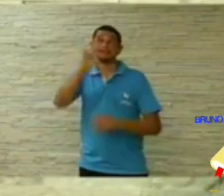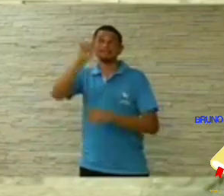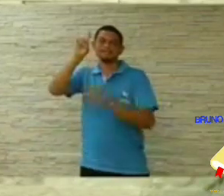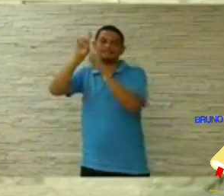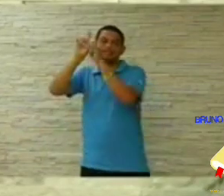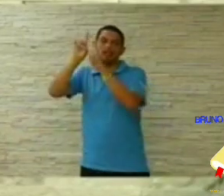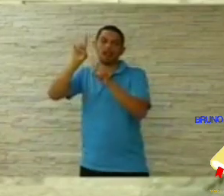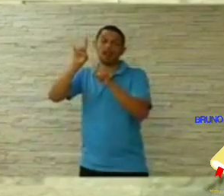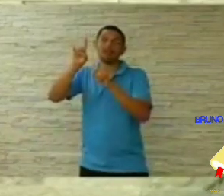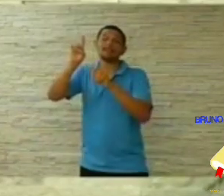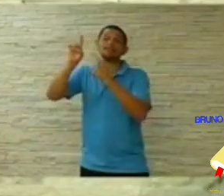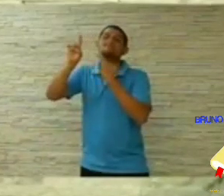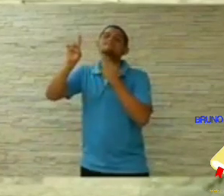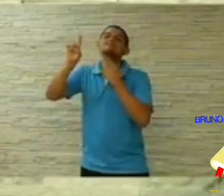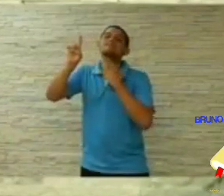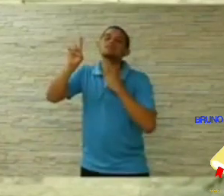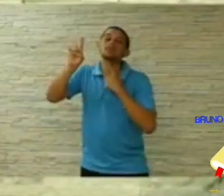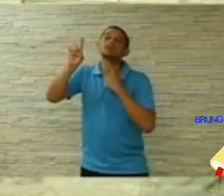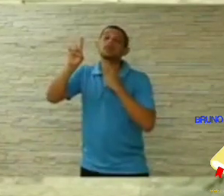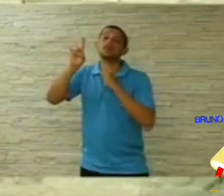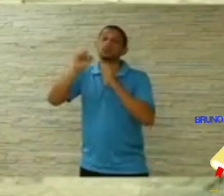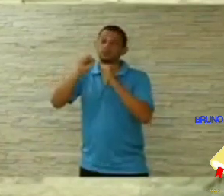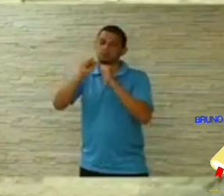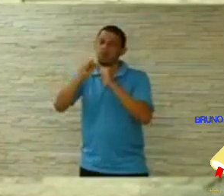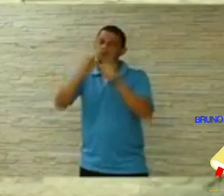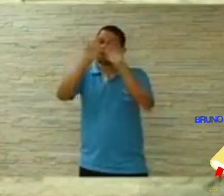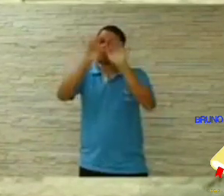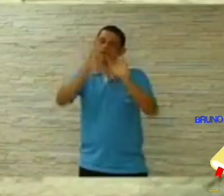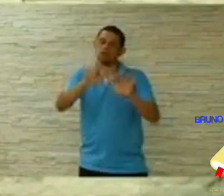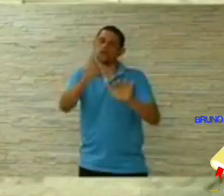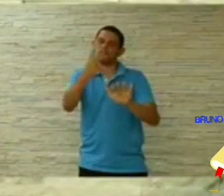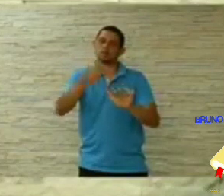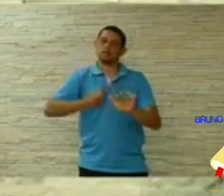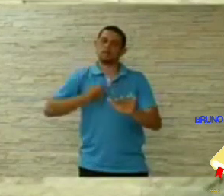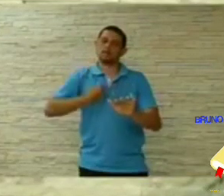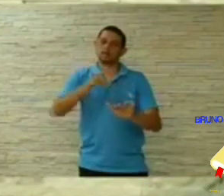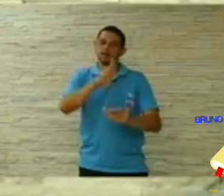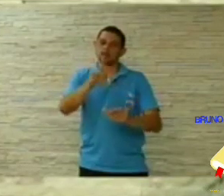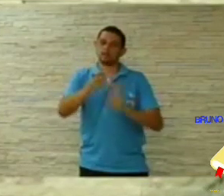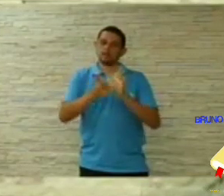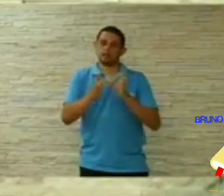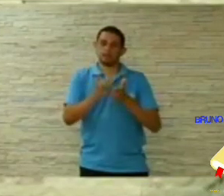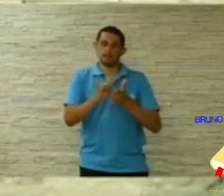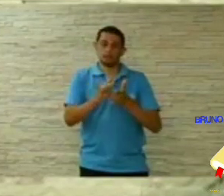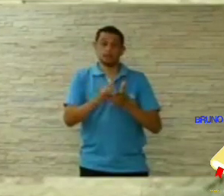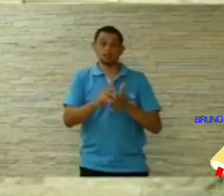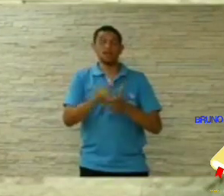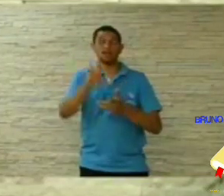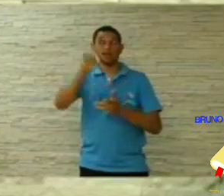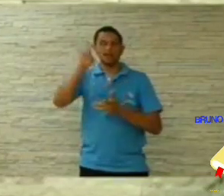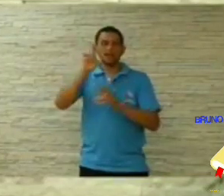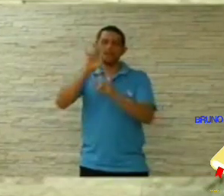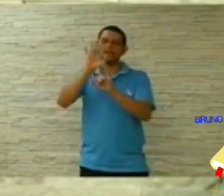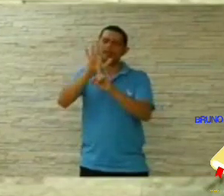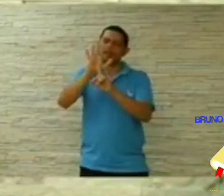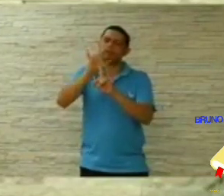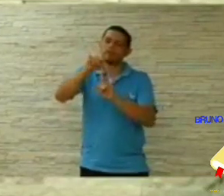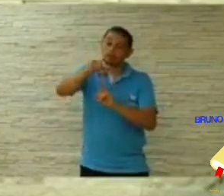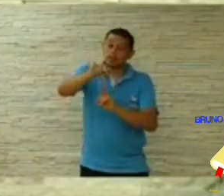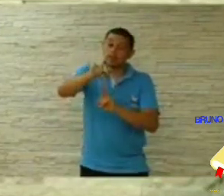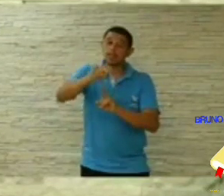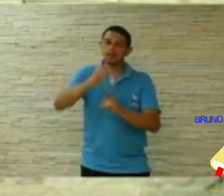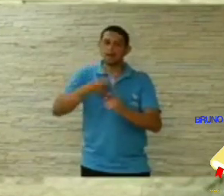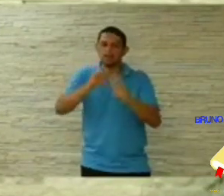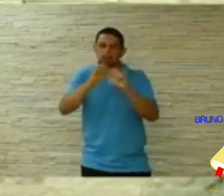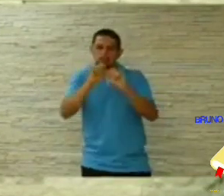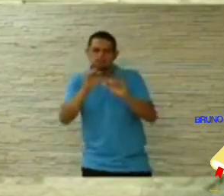abençoar a sua vida em nome de Jesus. Ele fez você entrar nesse site, no Facebook, nessa página, para